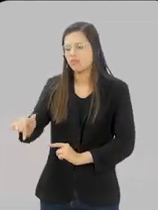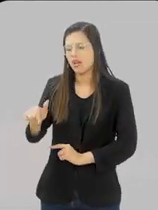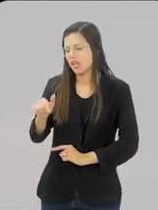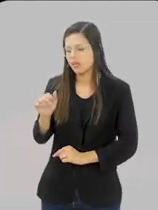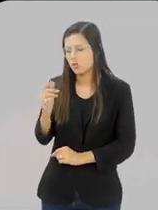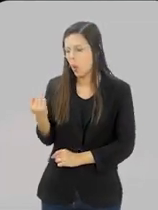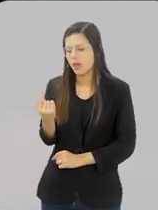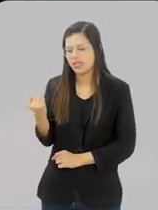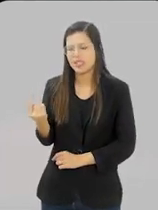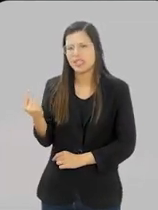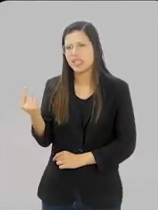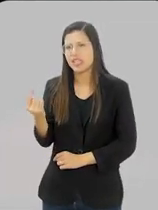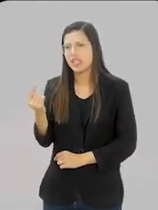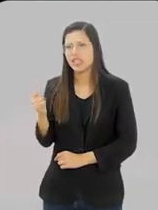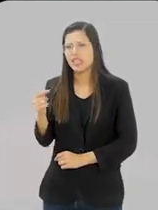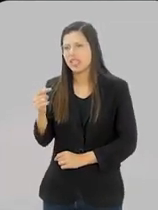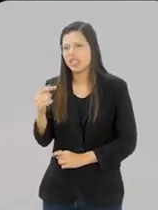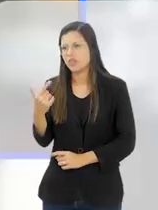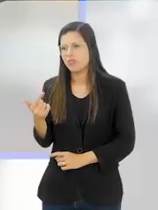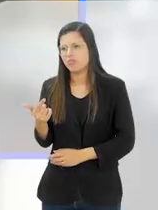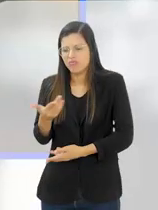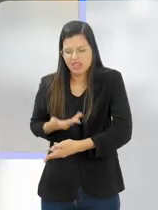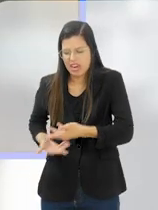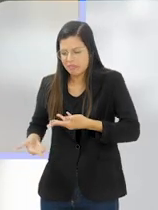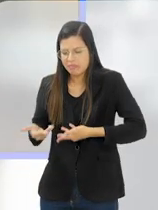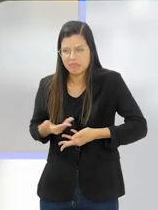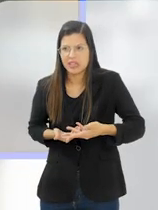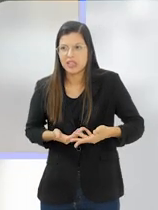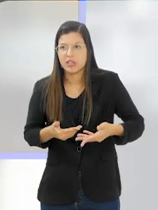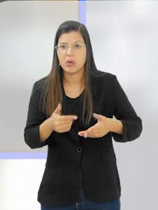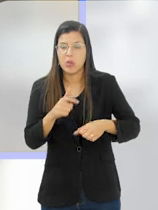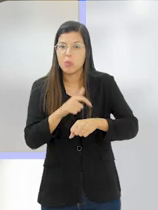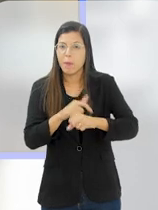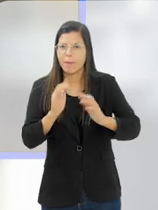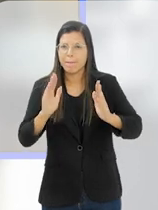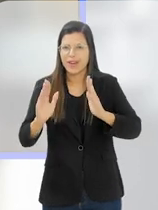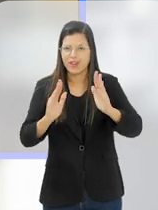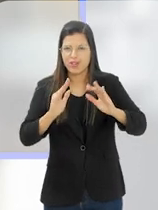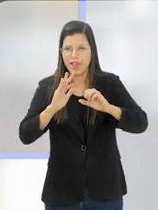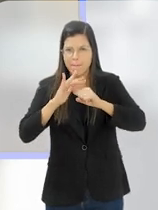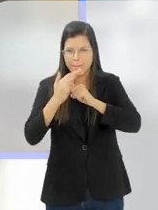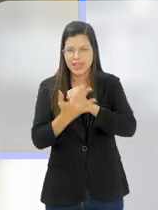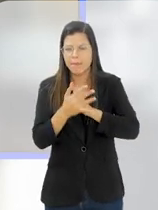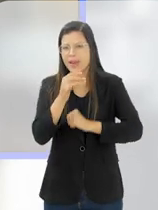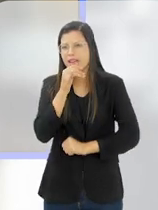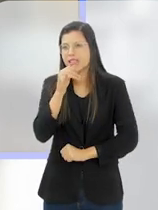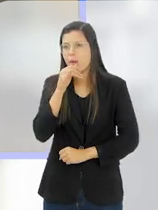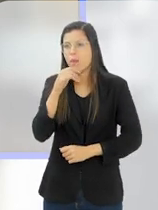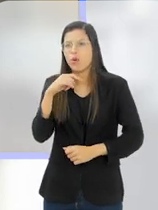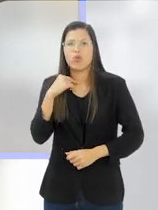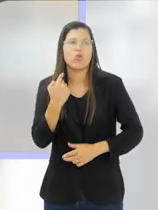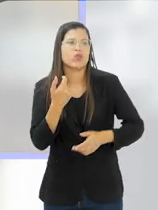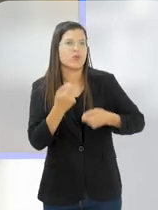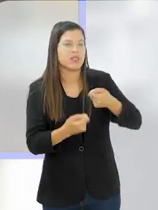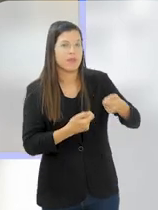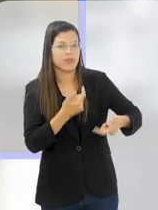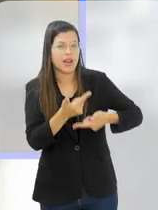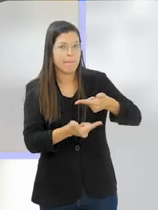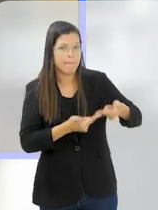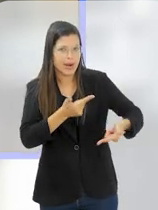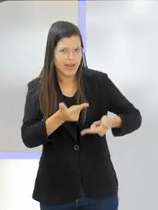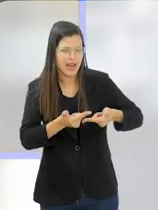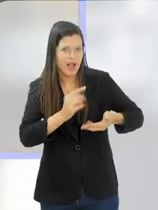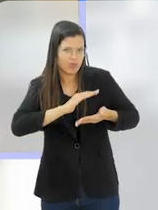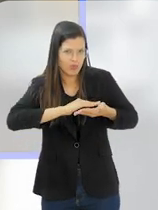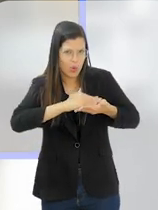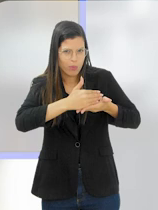está, né, interagindo com você. Na época da pandemia, por exemplo, a gente precisava trabalhar online